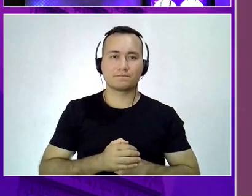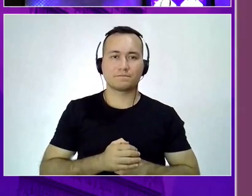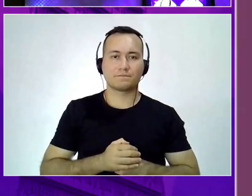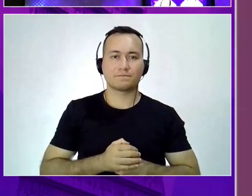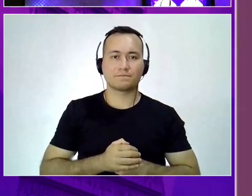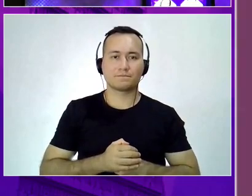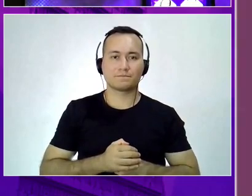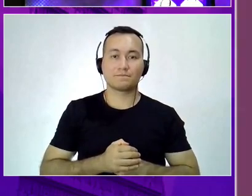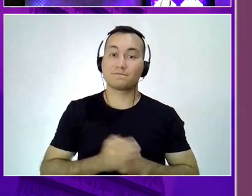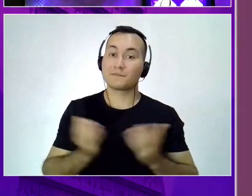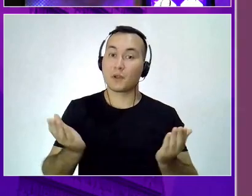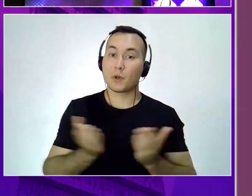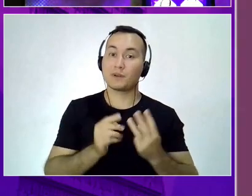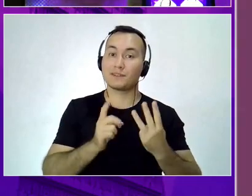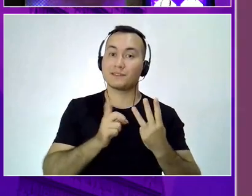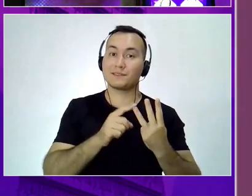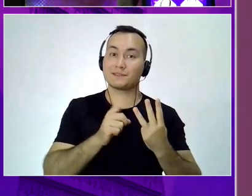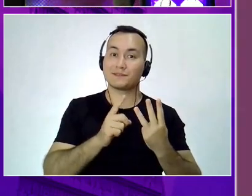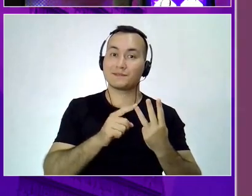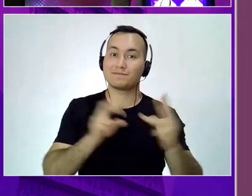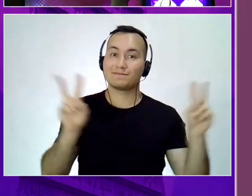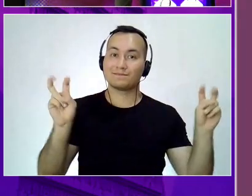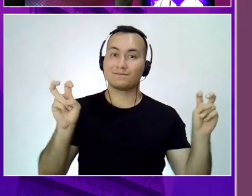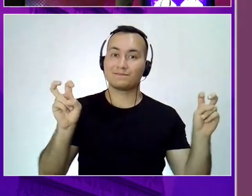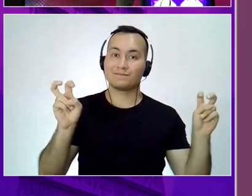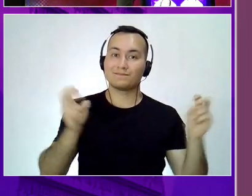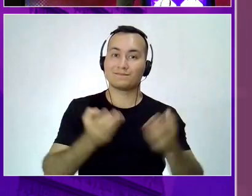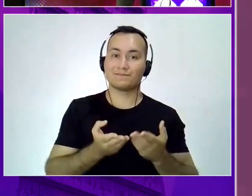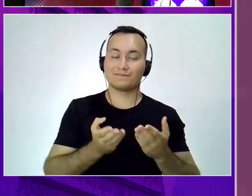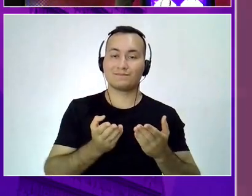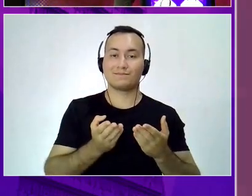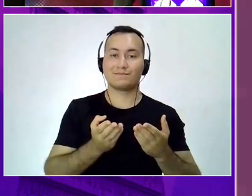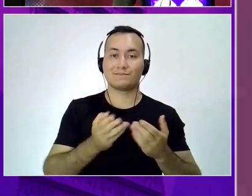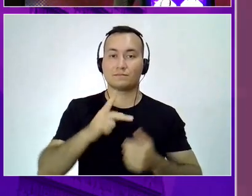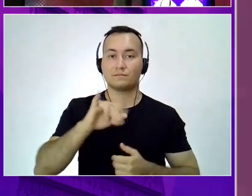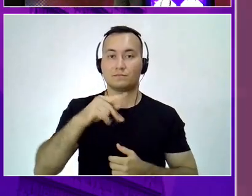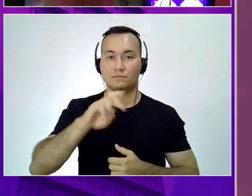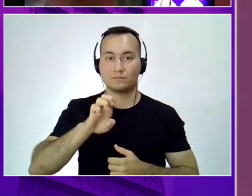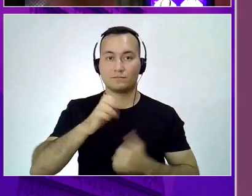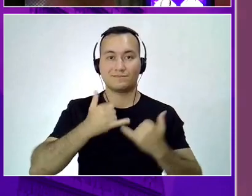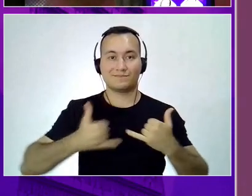chega no nosso terceiro tópico, que é desenhando as pipelines.